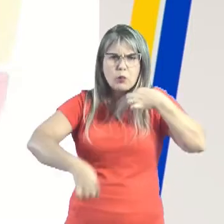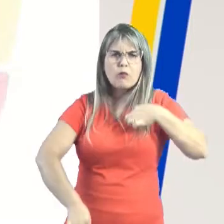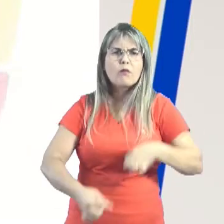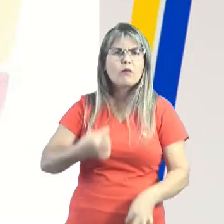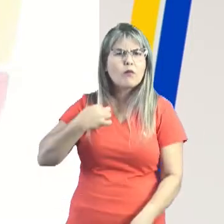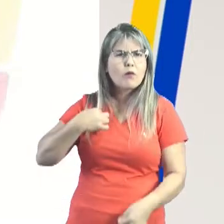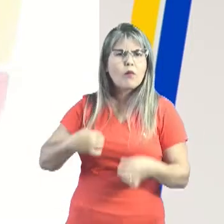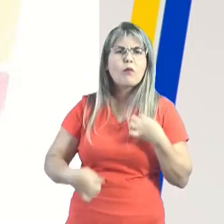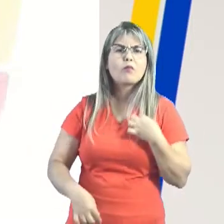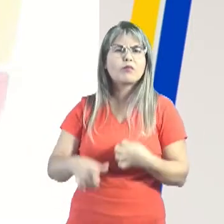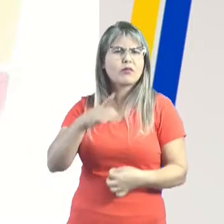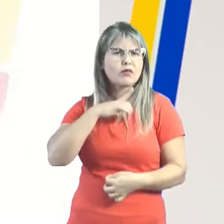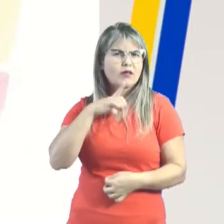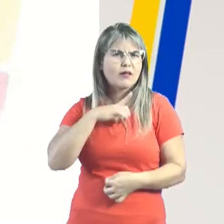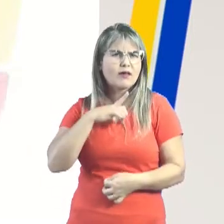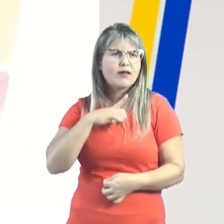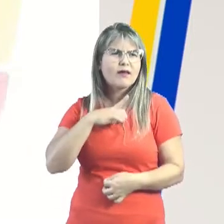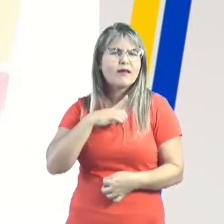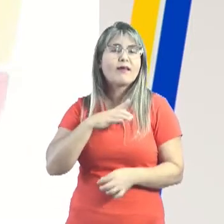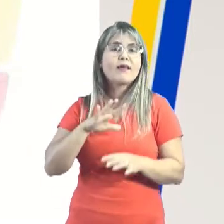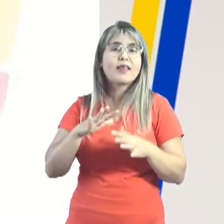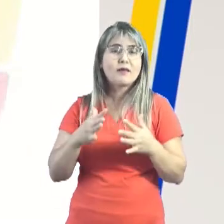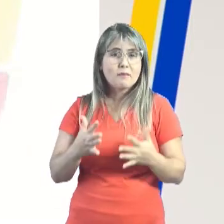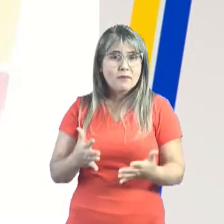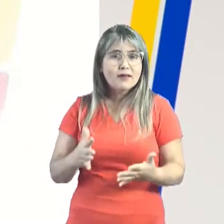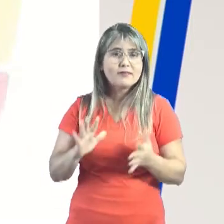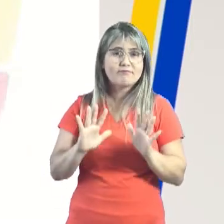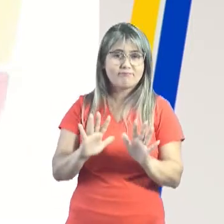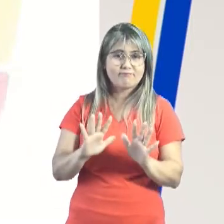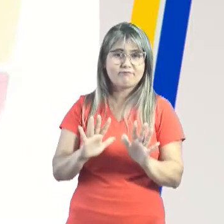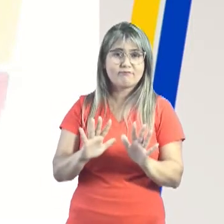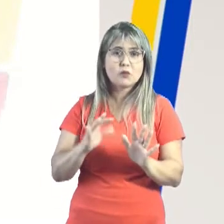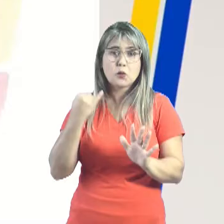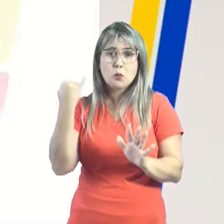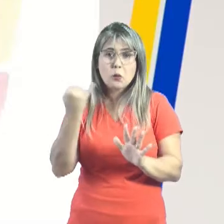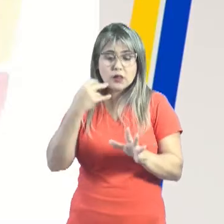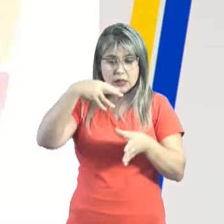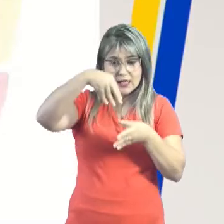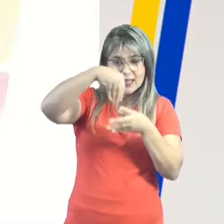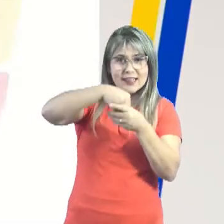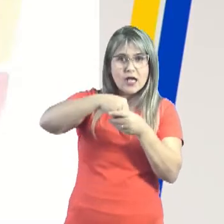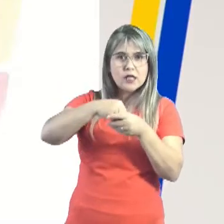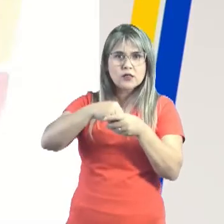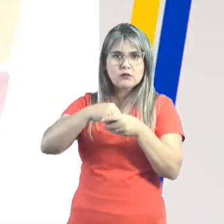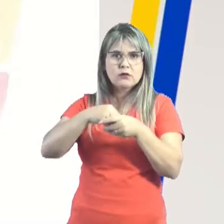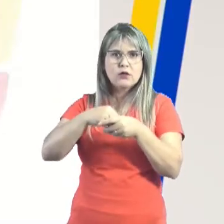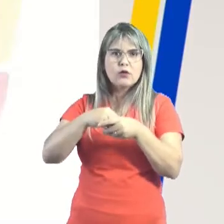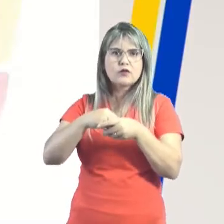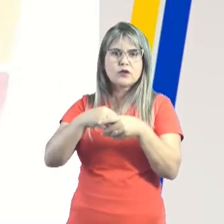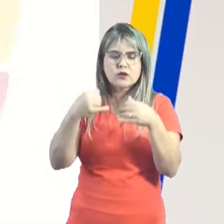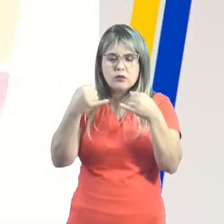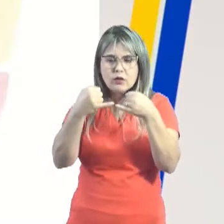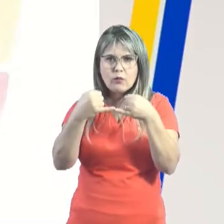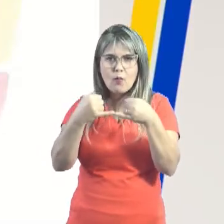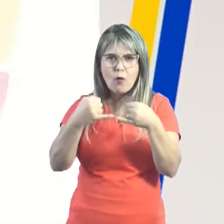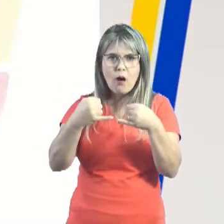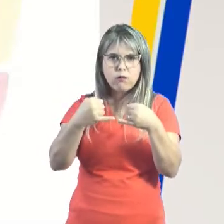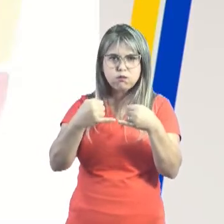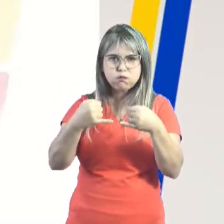ou ele é grosso, ele, dentro dele vai circular o sangue. E lá no sangue, o sangue é um tecido, também chamado